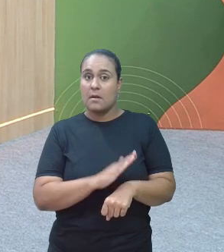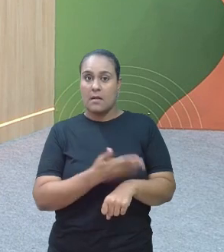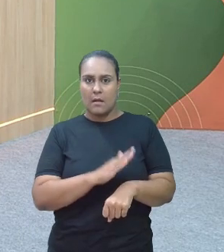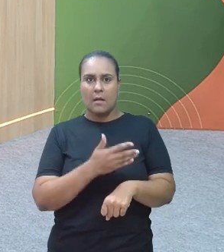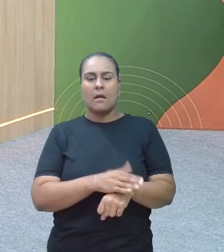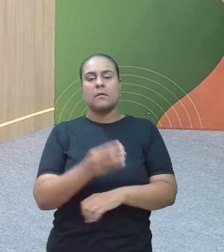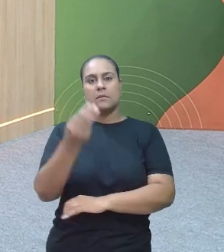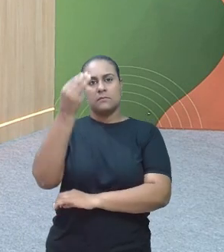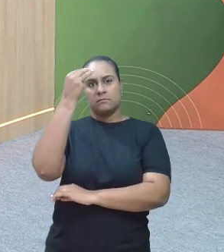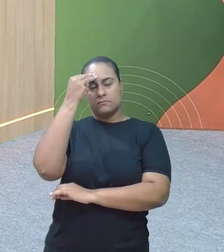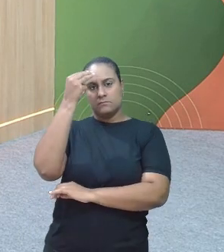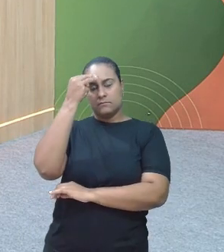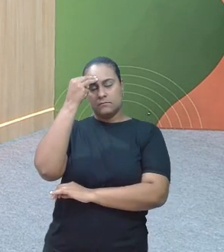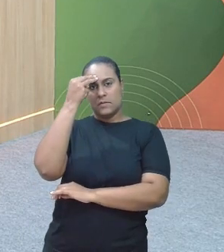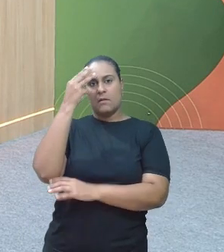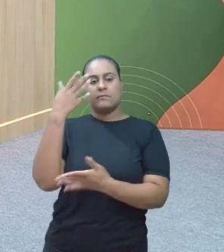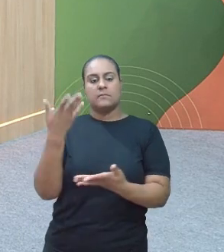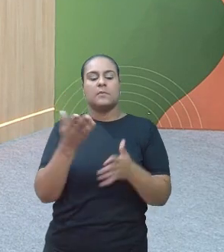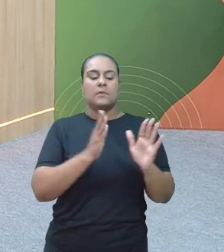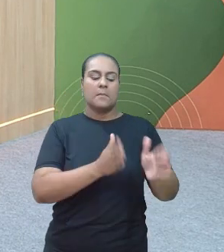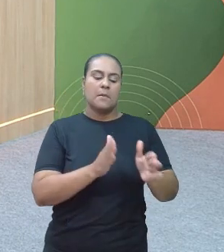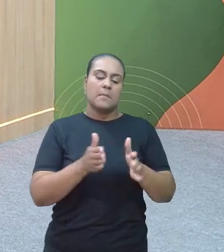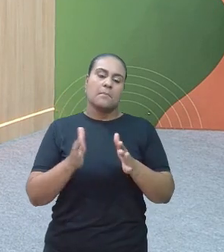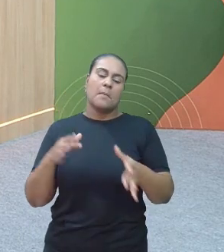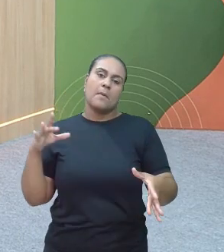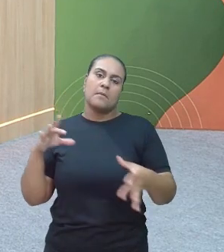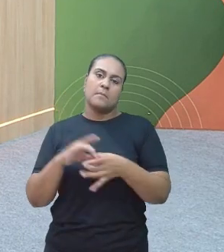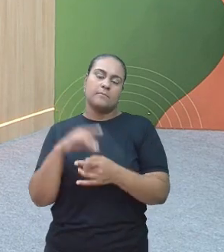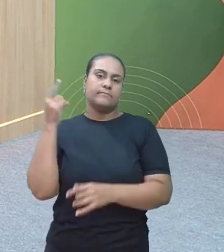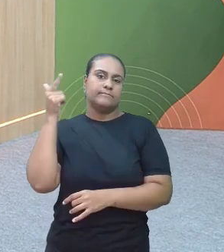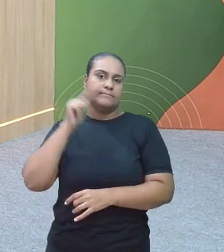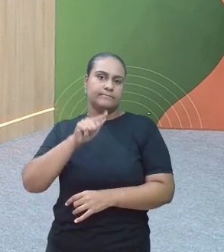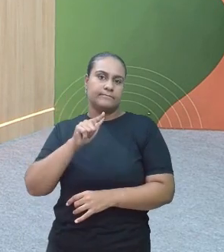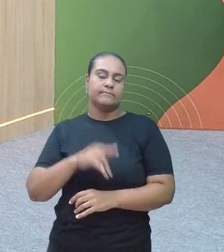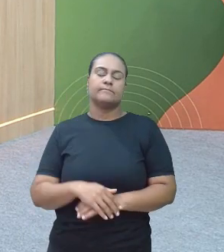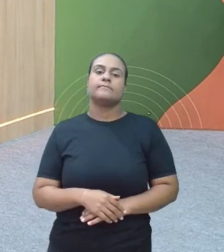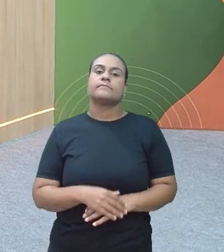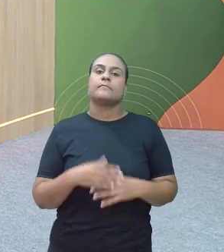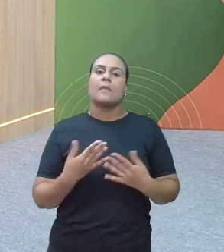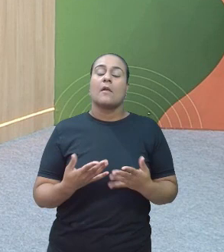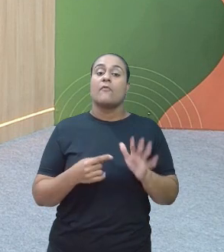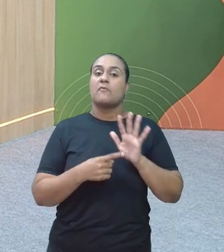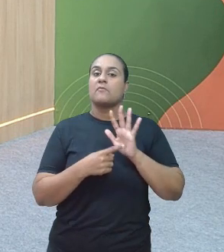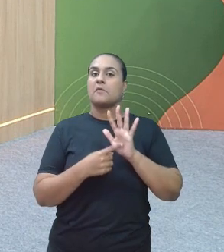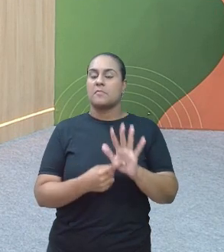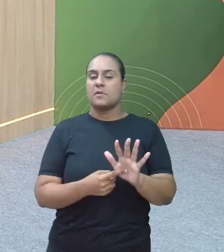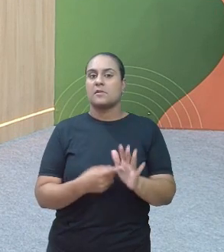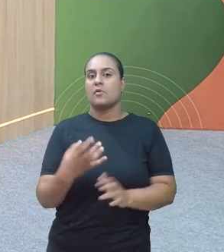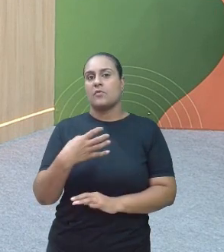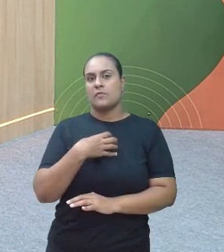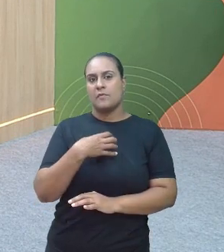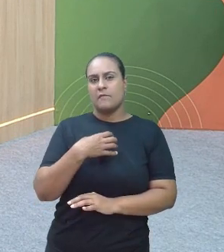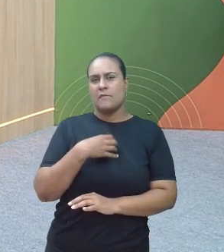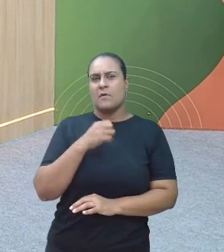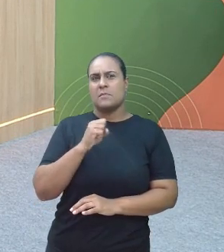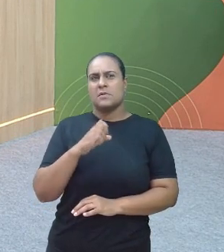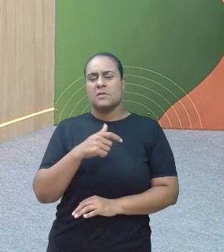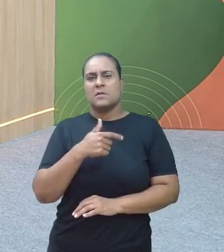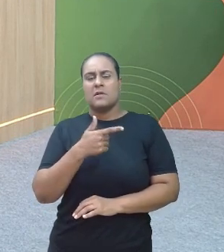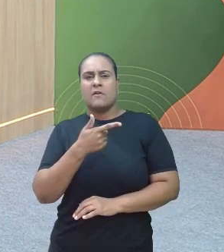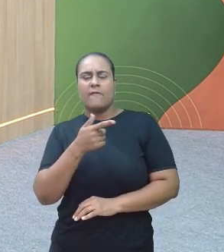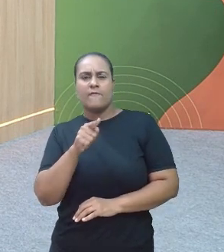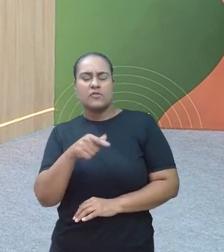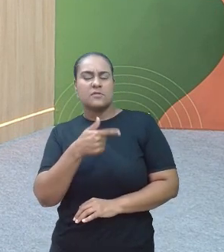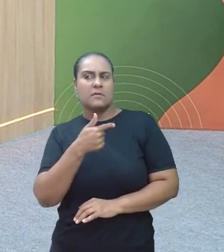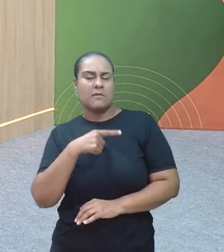exercício mental de fazer essa relação, tá certo? Então, como eu disse, eu vou apresentar aqui de uma forma, se você tem uma outra maneira